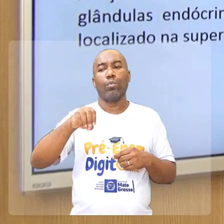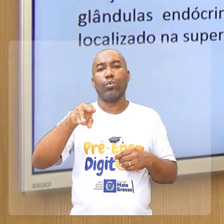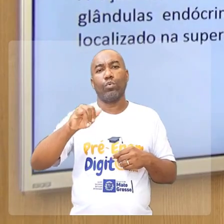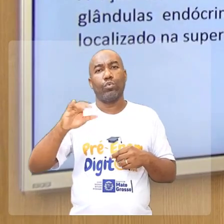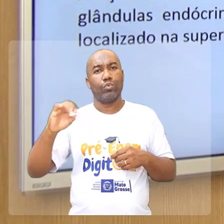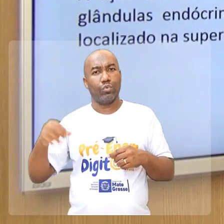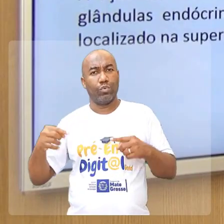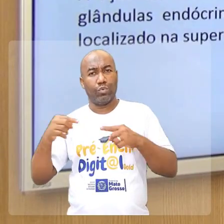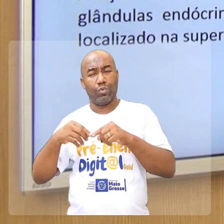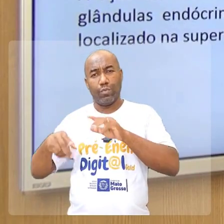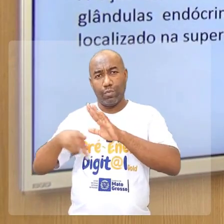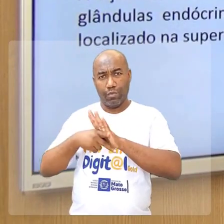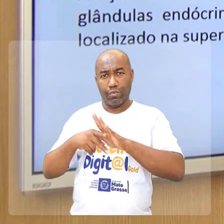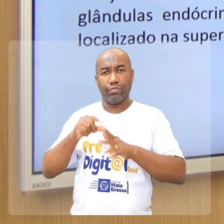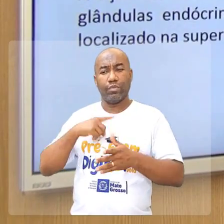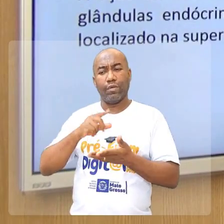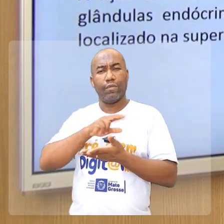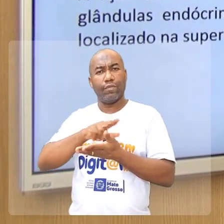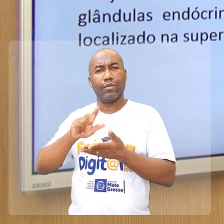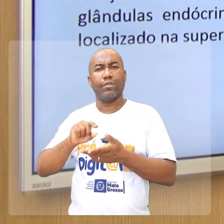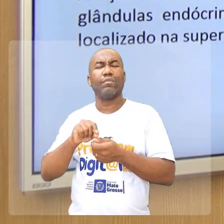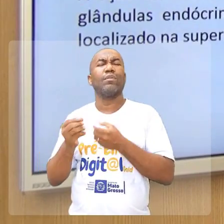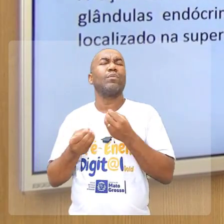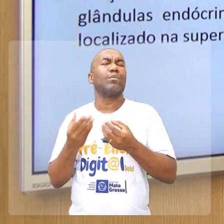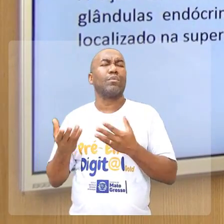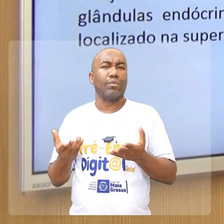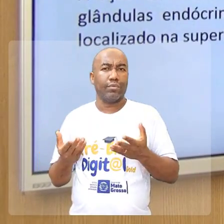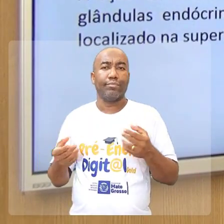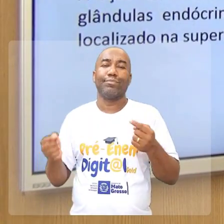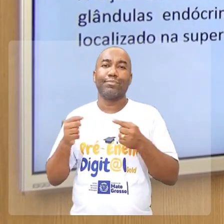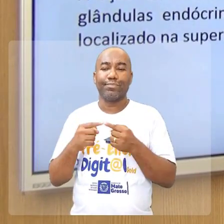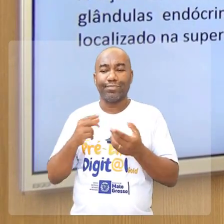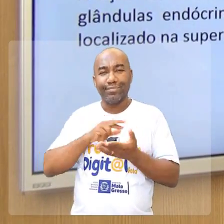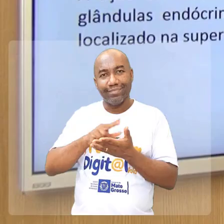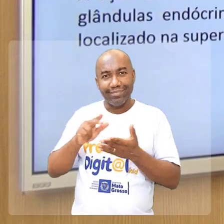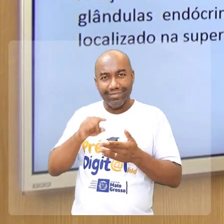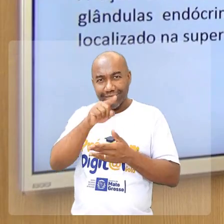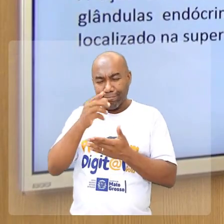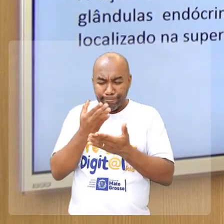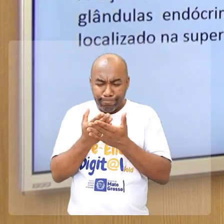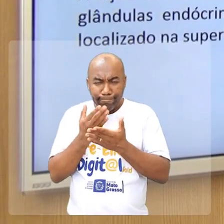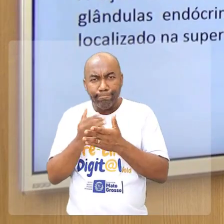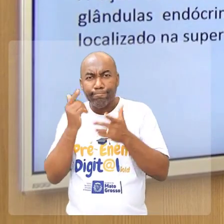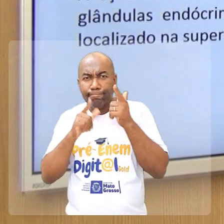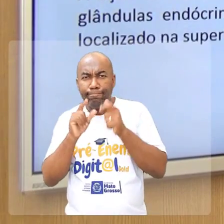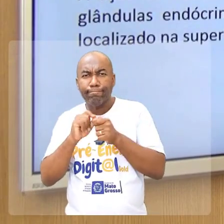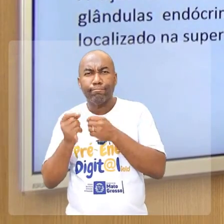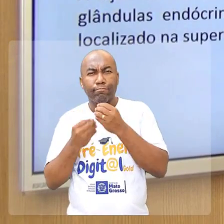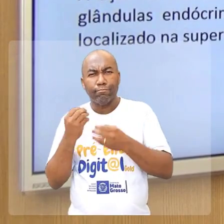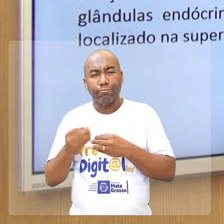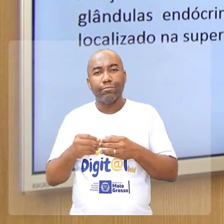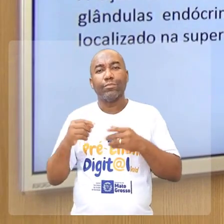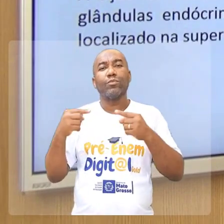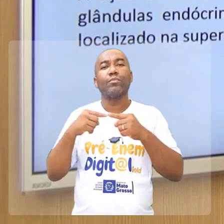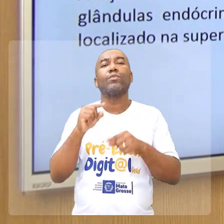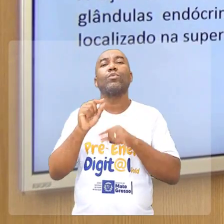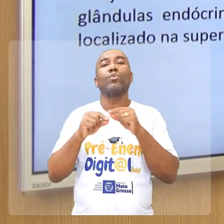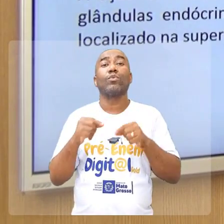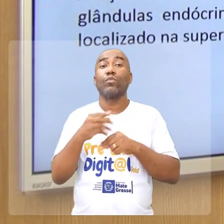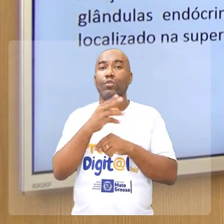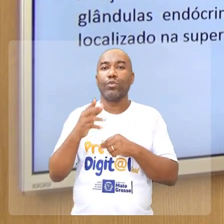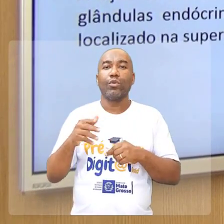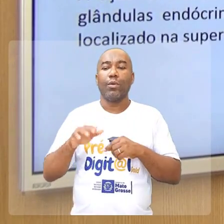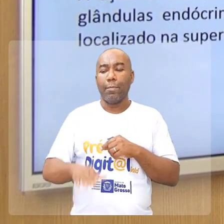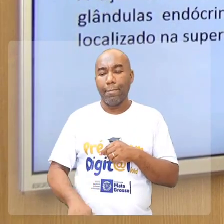somatotrófico. Muito bem. Se esse hormônio é o hormônio do crescimento, é ele quem fez você